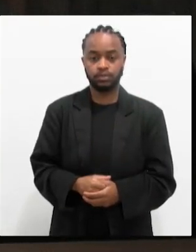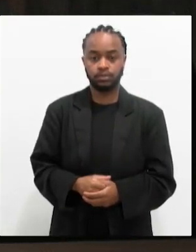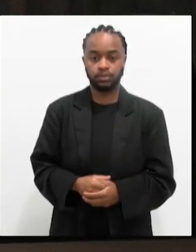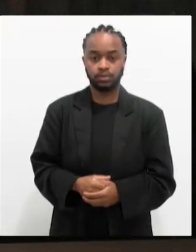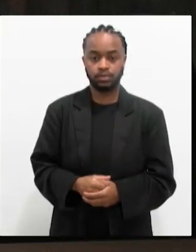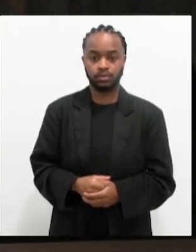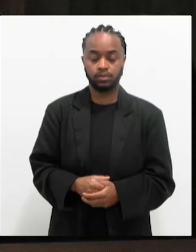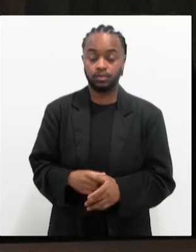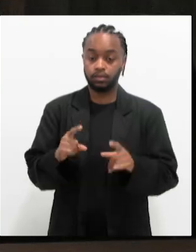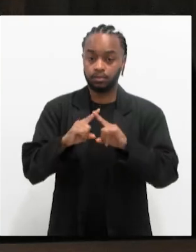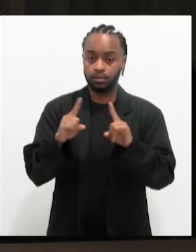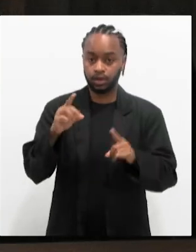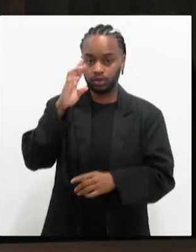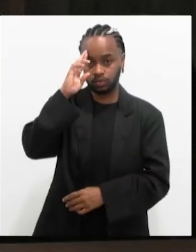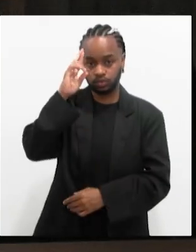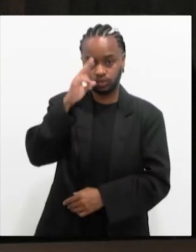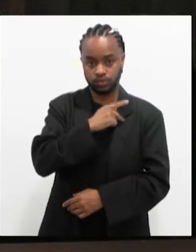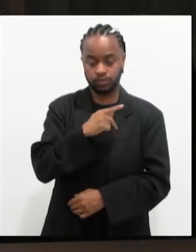Enquanto, senhor presidente,